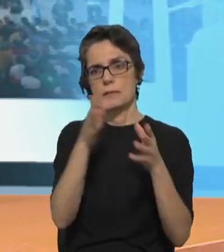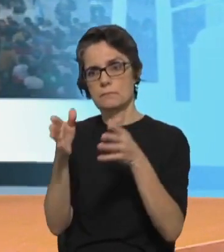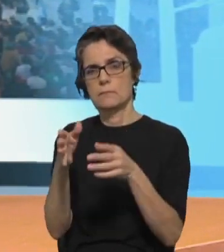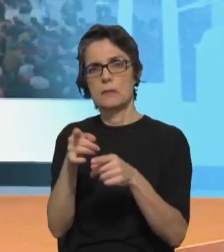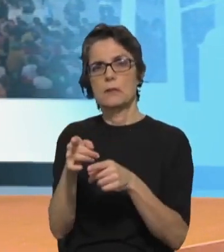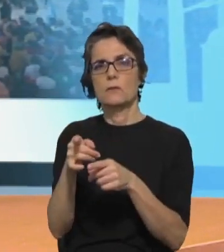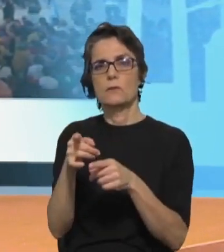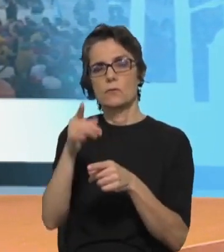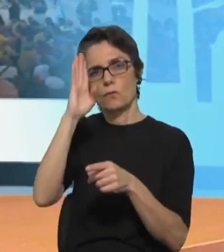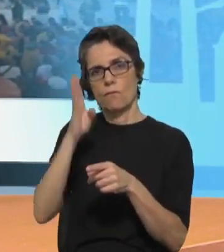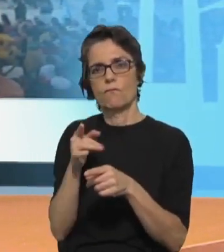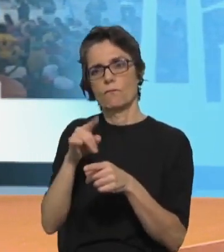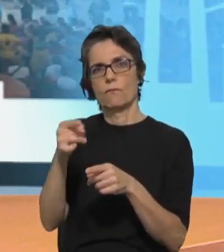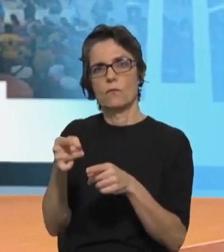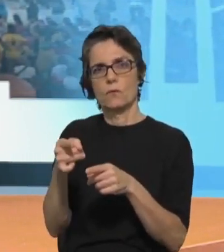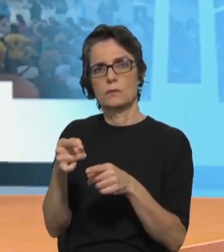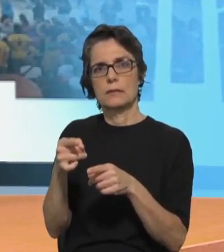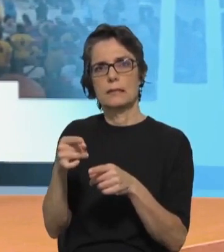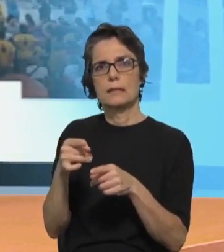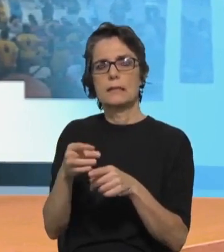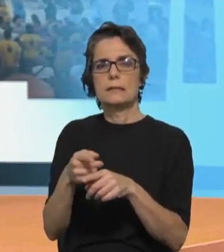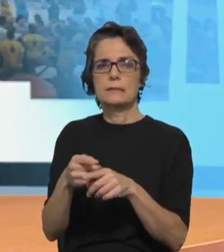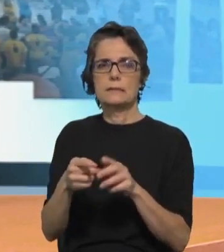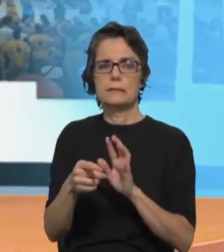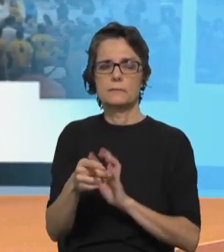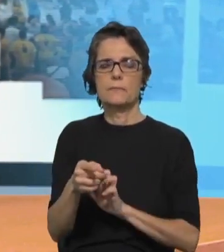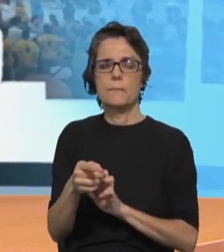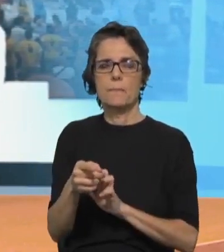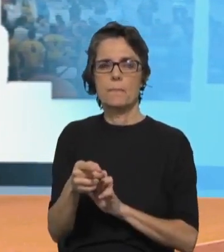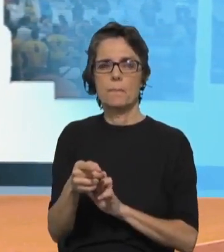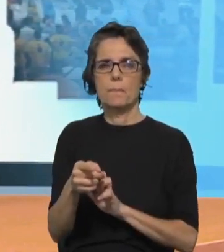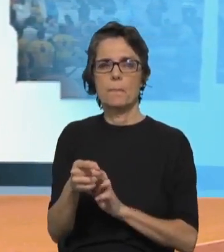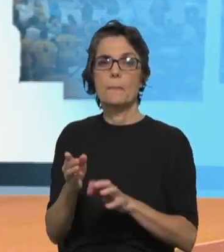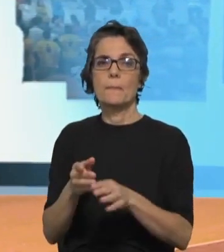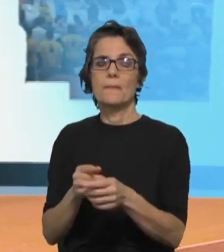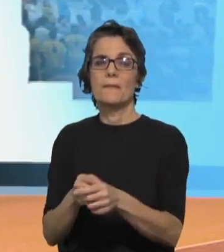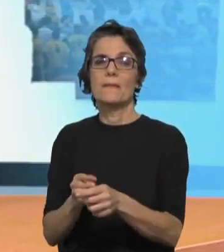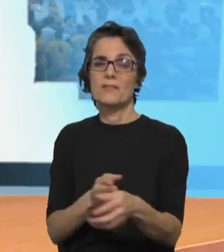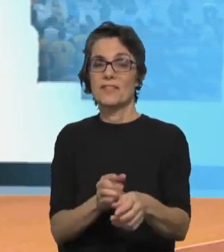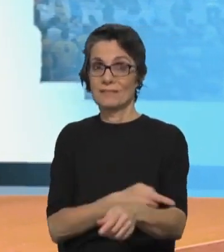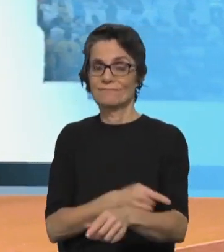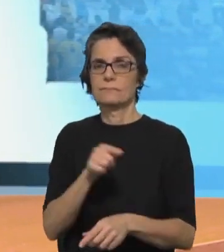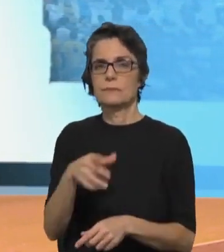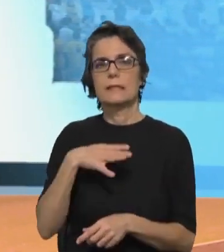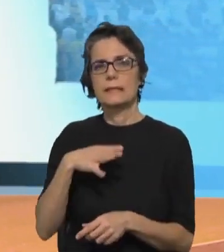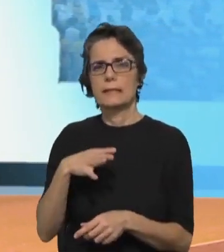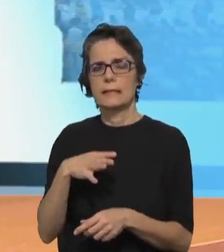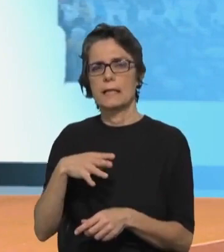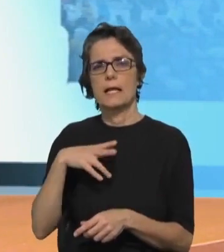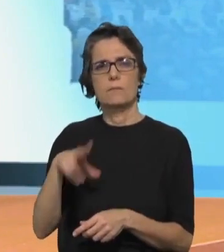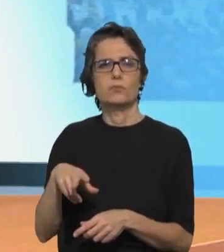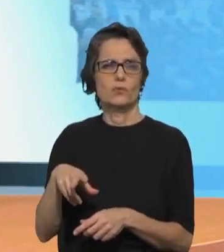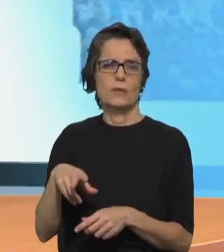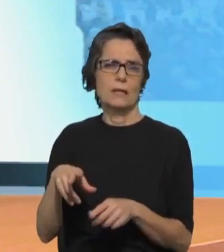as forças de extrema-esquerda que pretendiam que Portugal se transformasse num regime mais na orla da